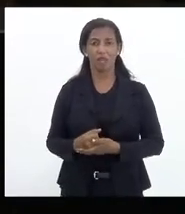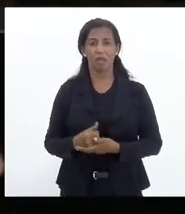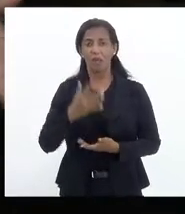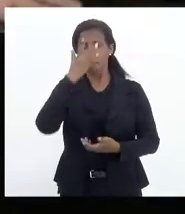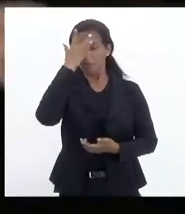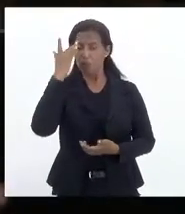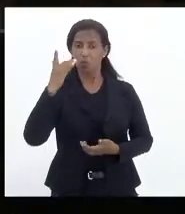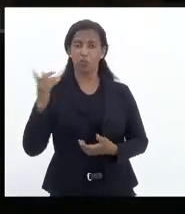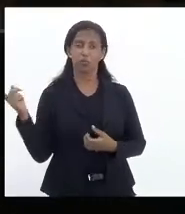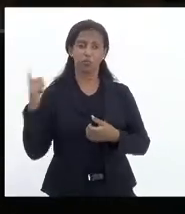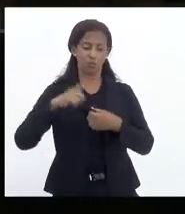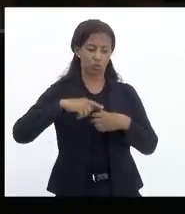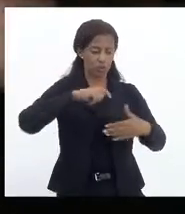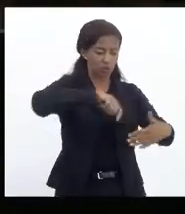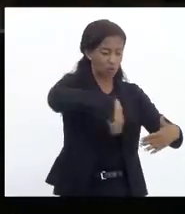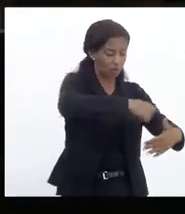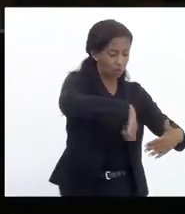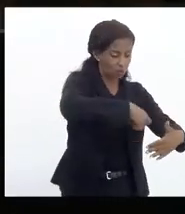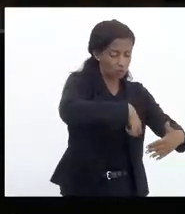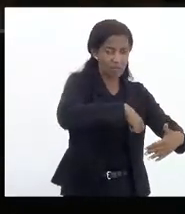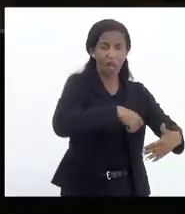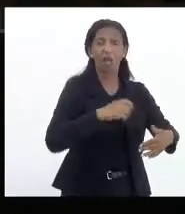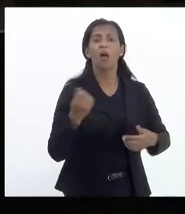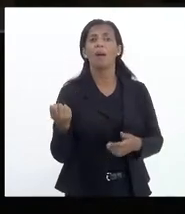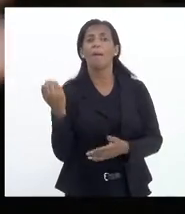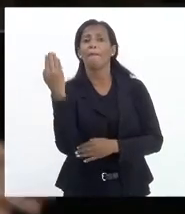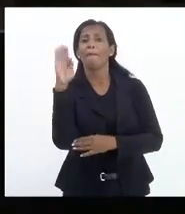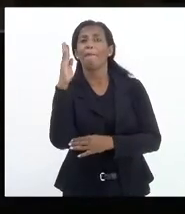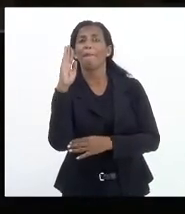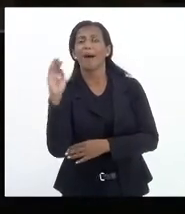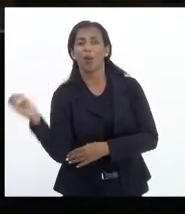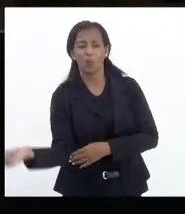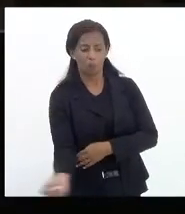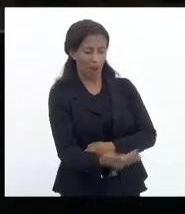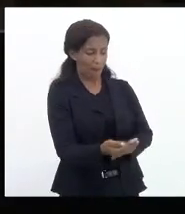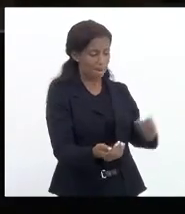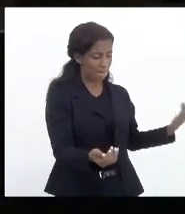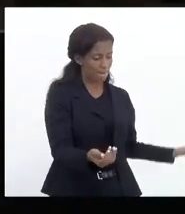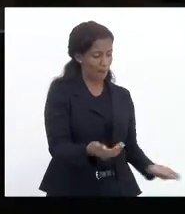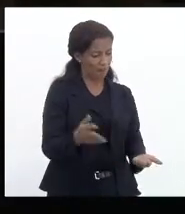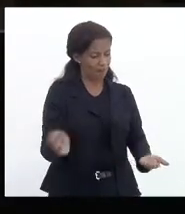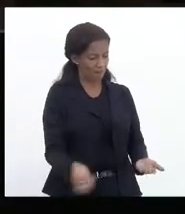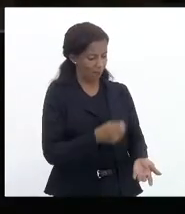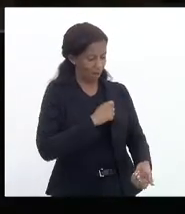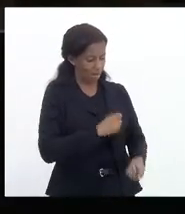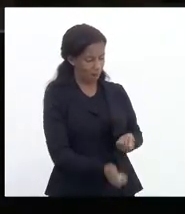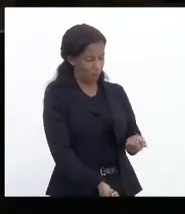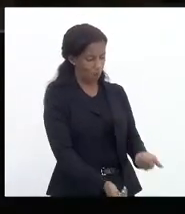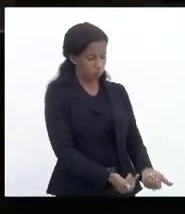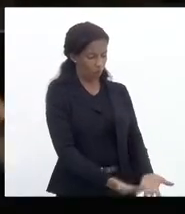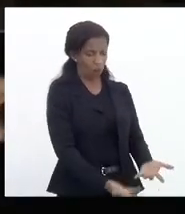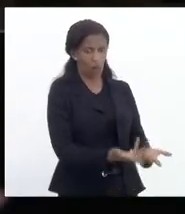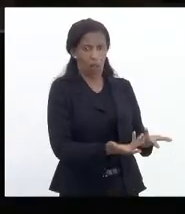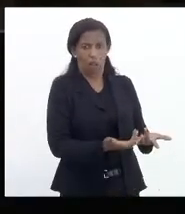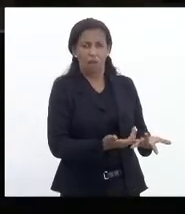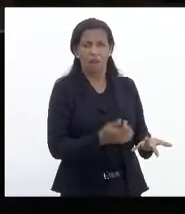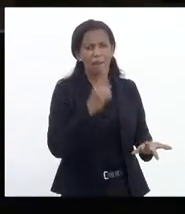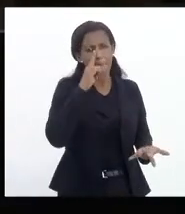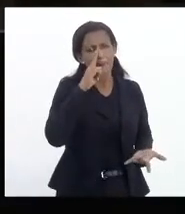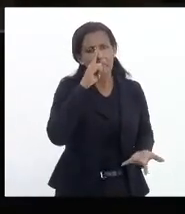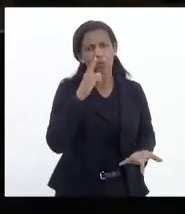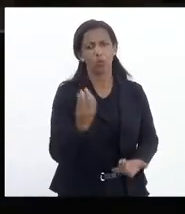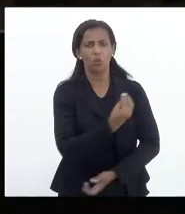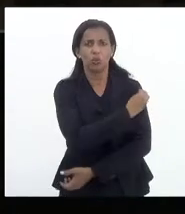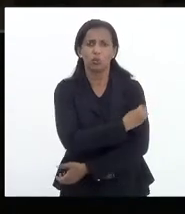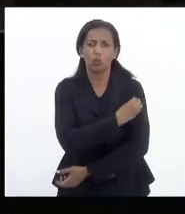cozinhar novamente na lenha na década passada aí aquele pessoal voltou a cozinhar novamente fogareiro perigoso